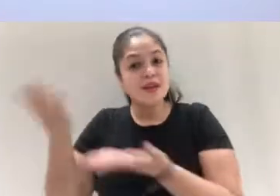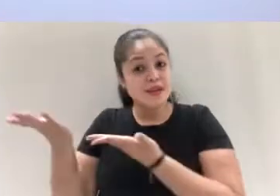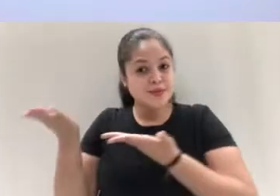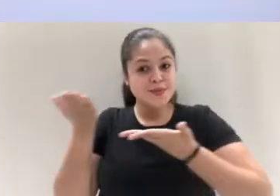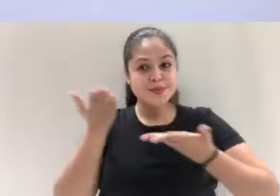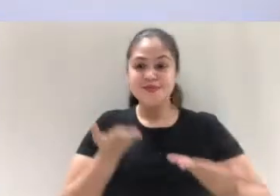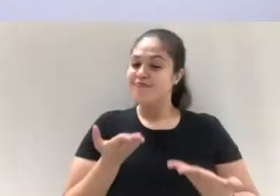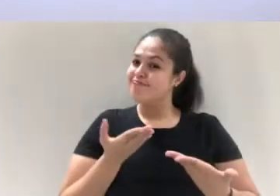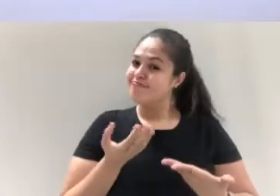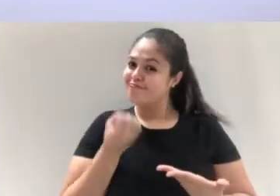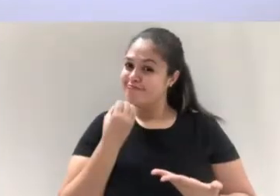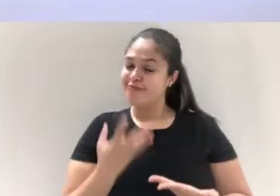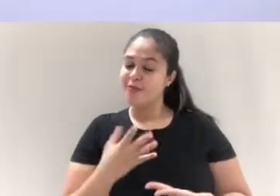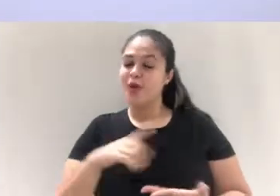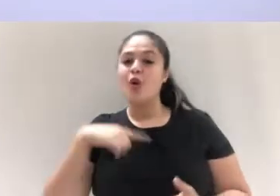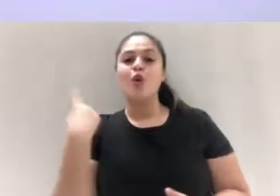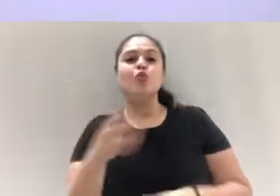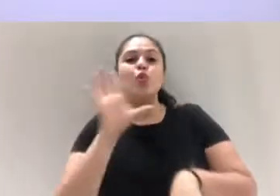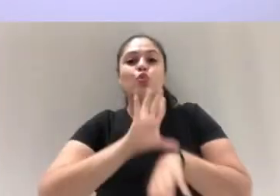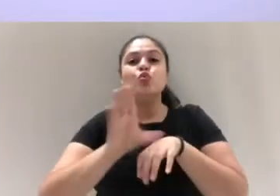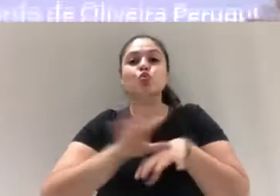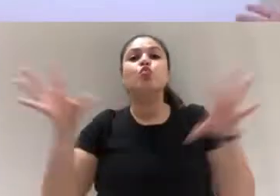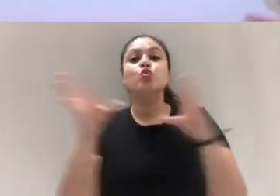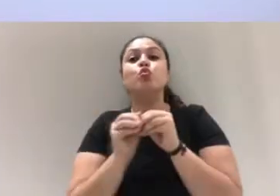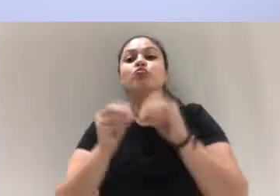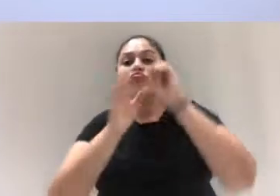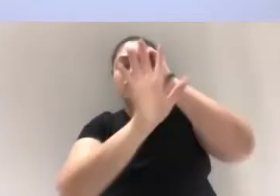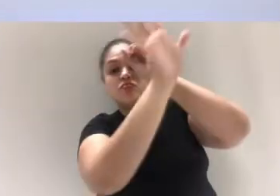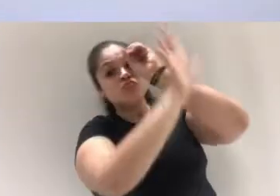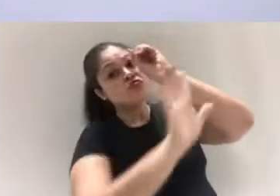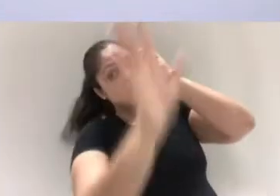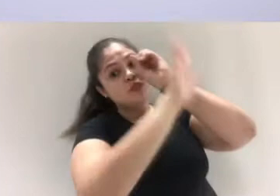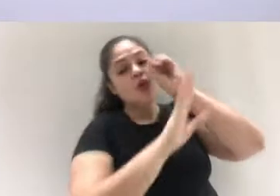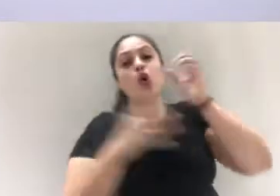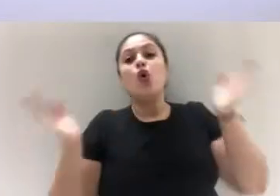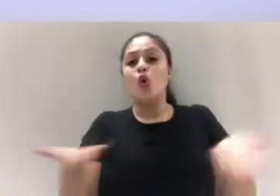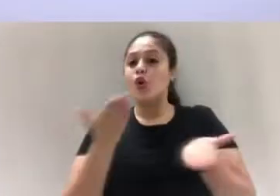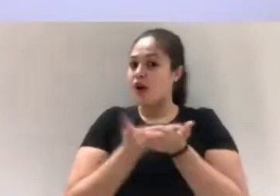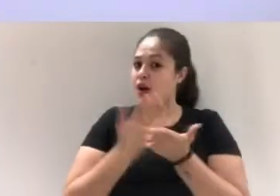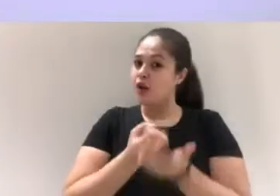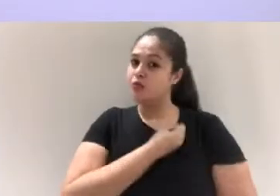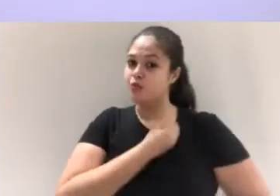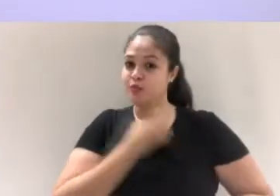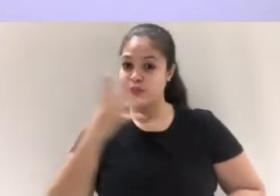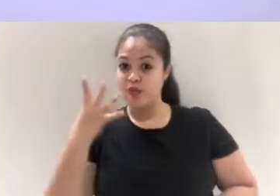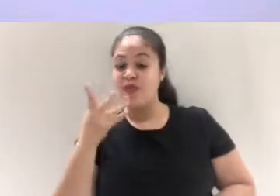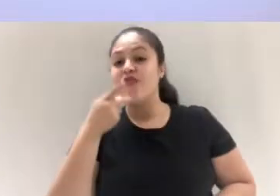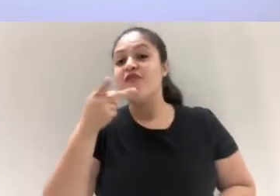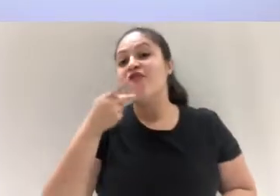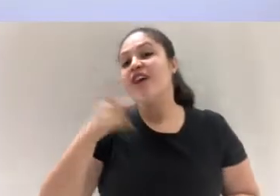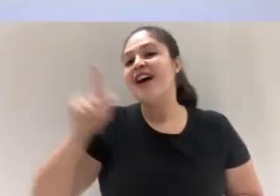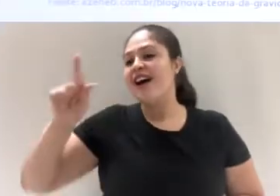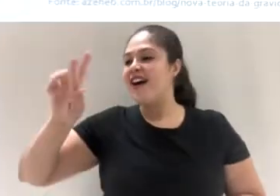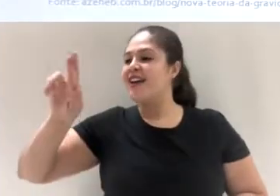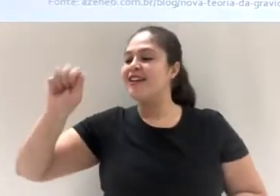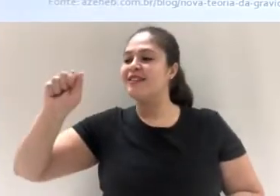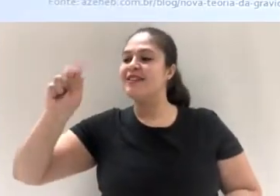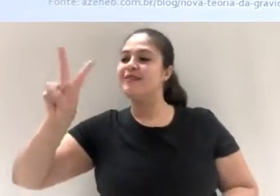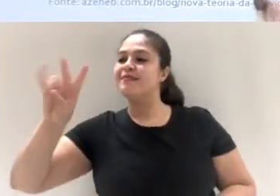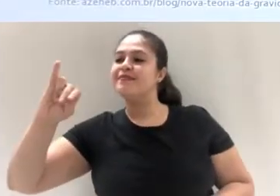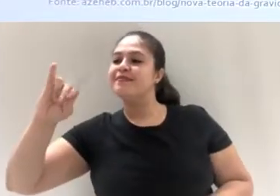Olá, sejam muito bem-vindos ao nosso mini curso de astronomia. Essa é a nossa aula 4 e falaremos